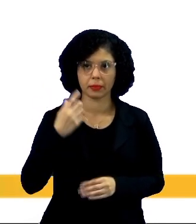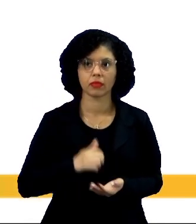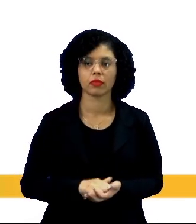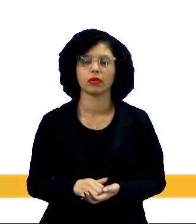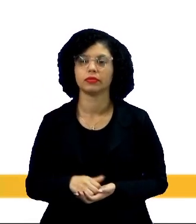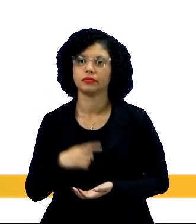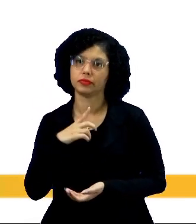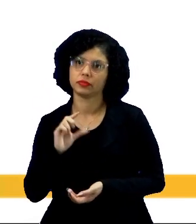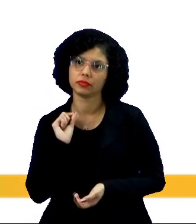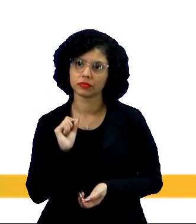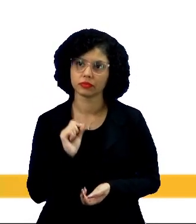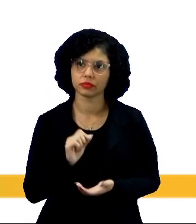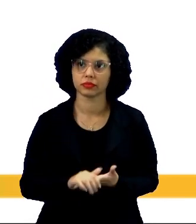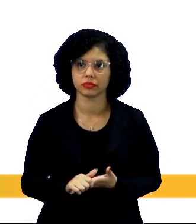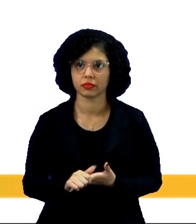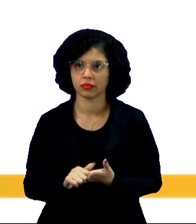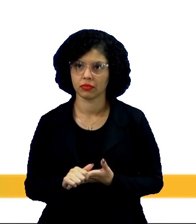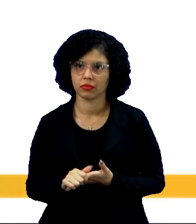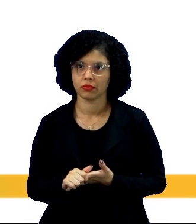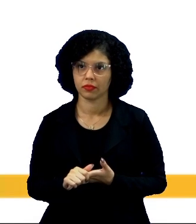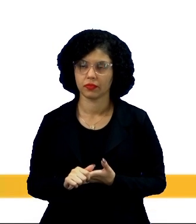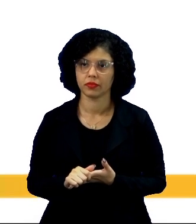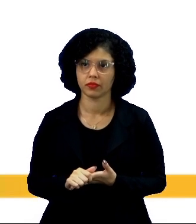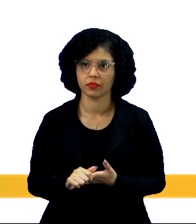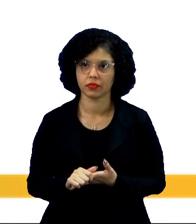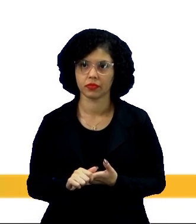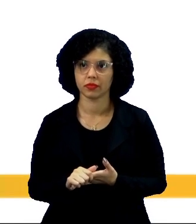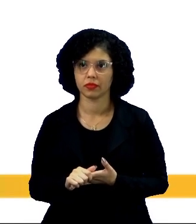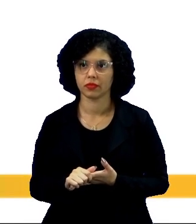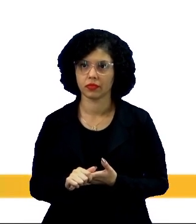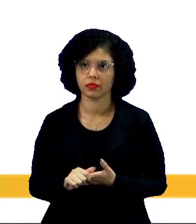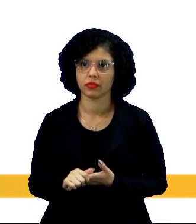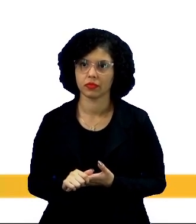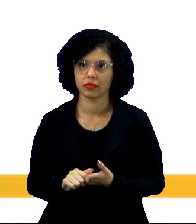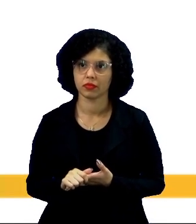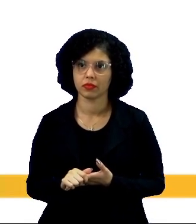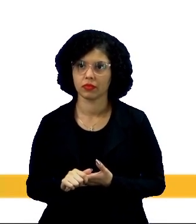aí nós vamos ter na letra A de